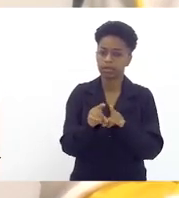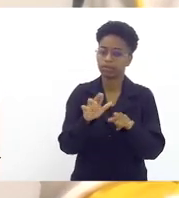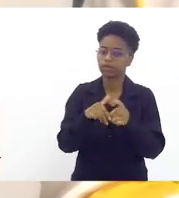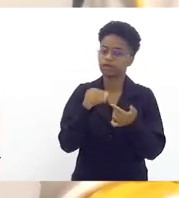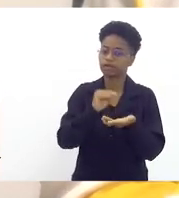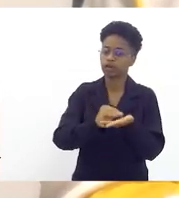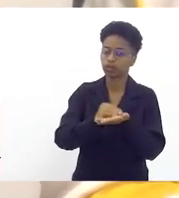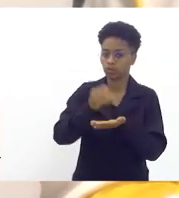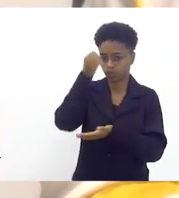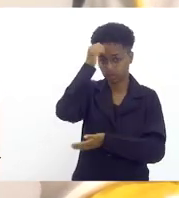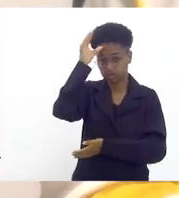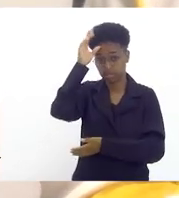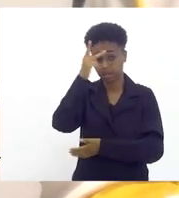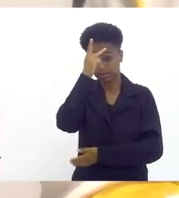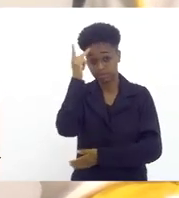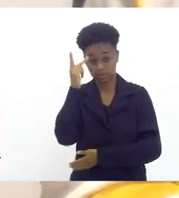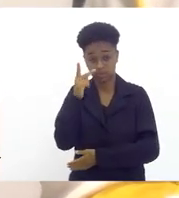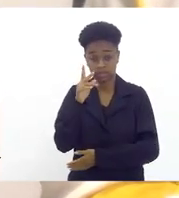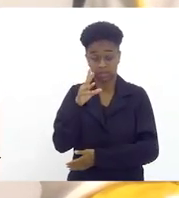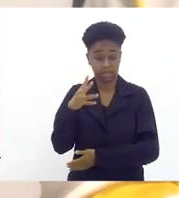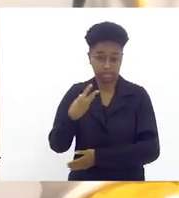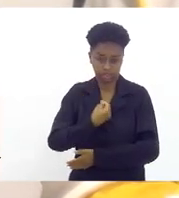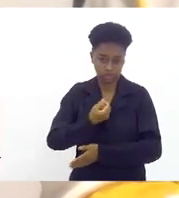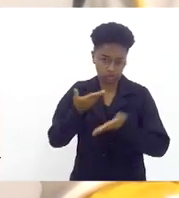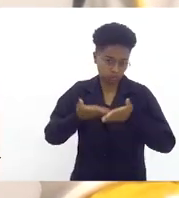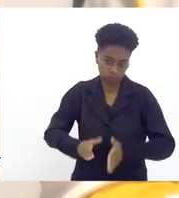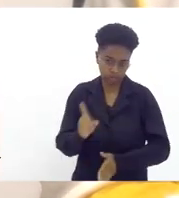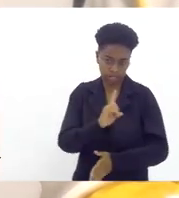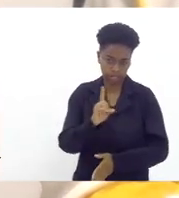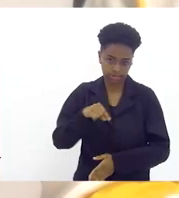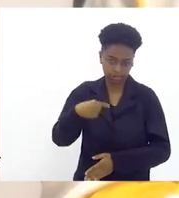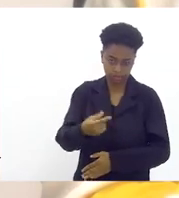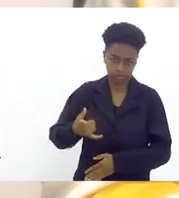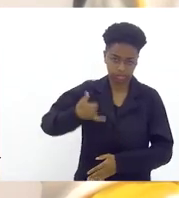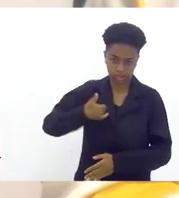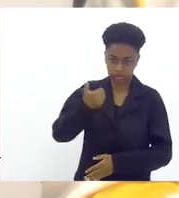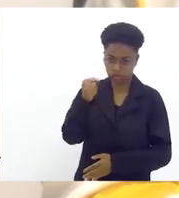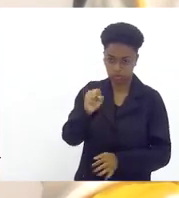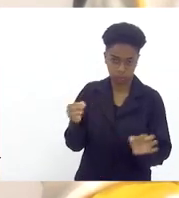de conhecimento, as pessoas trans não nascem aos 18 anos.